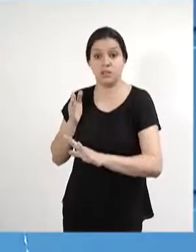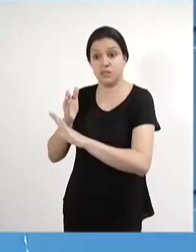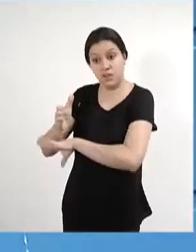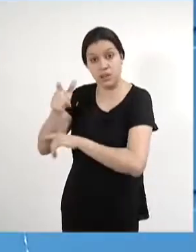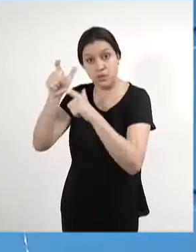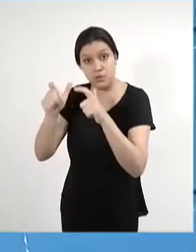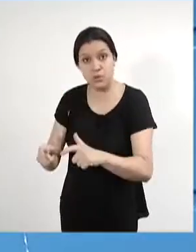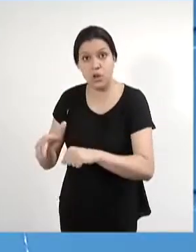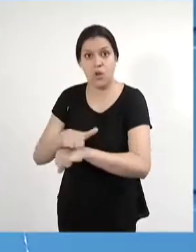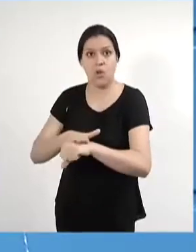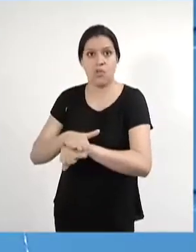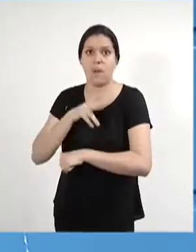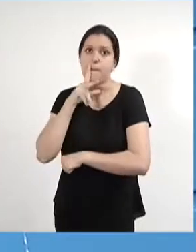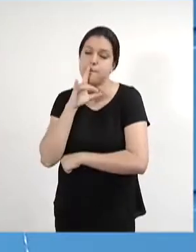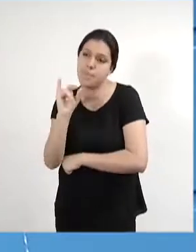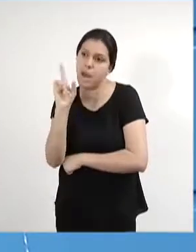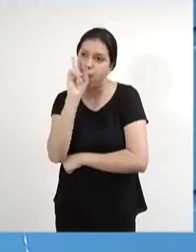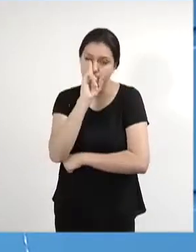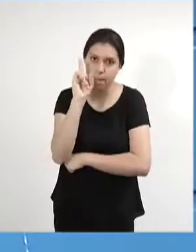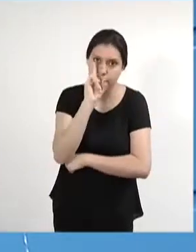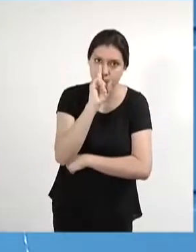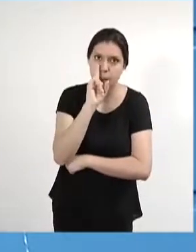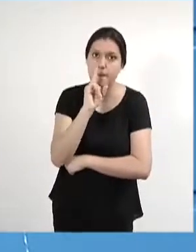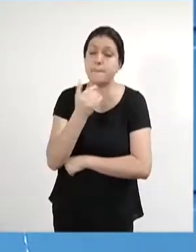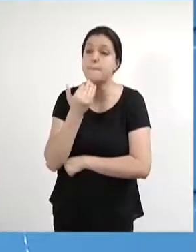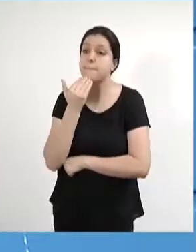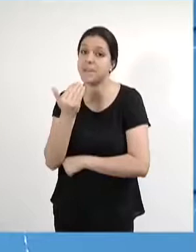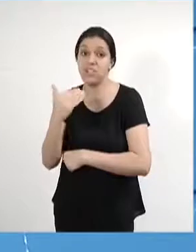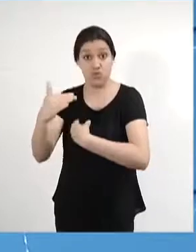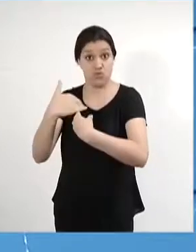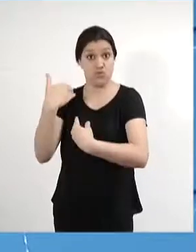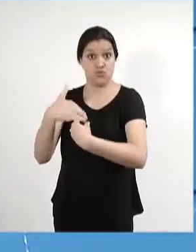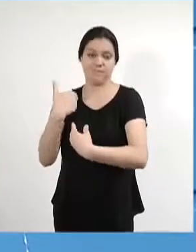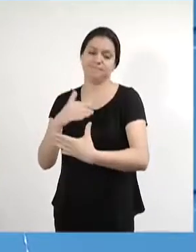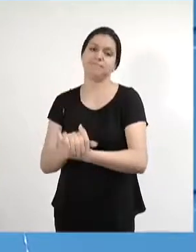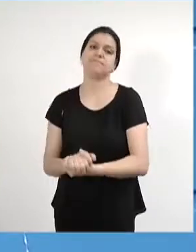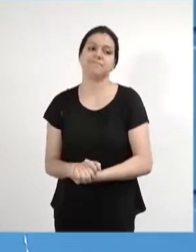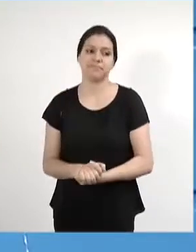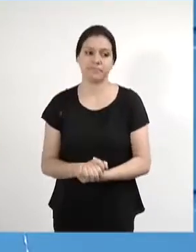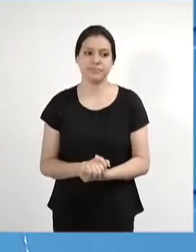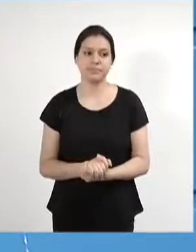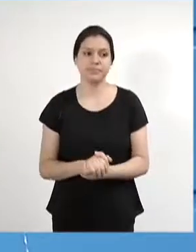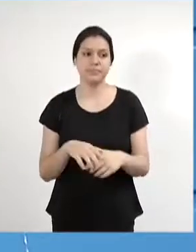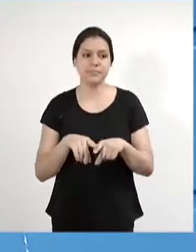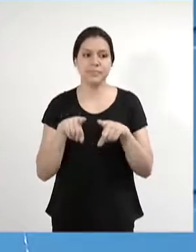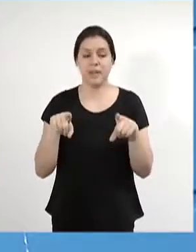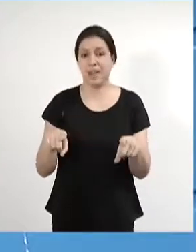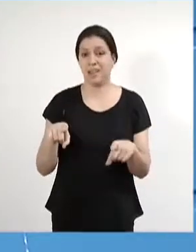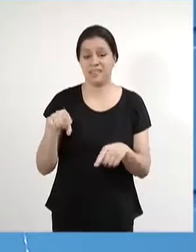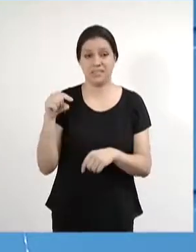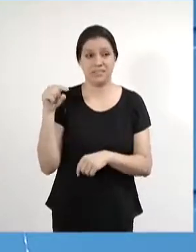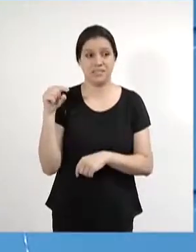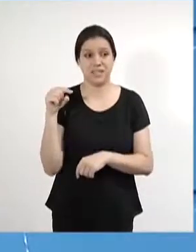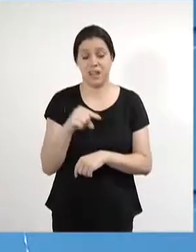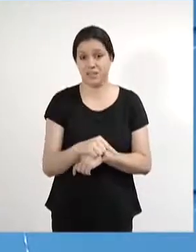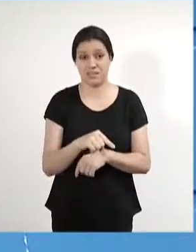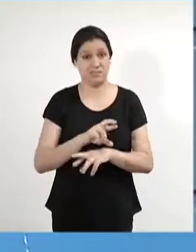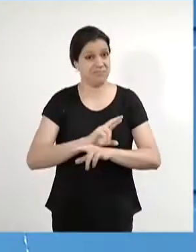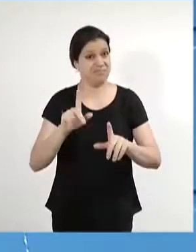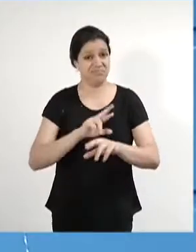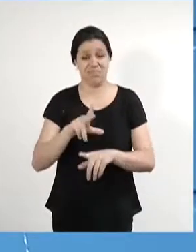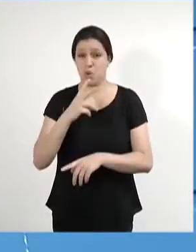procurar o pai, a mãe, para pedir uma orientação. Então, infelizmente, nós temos ainda essa